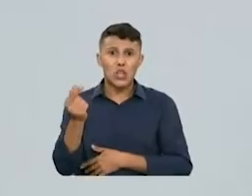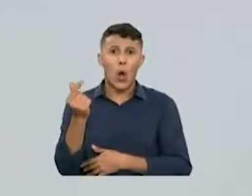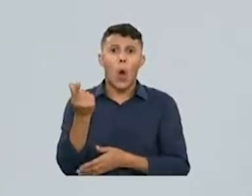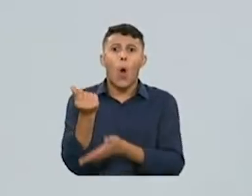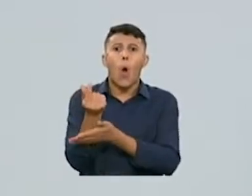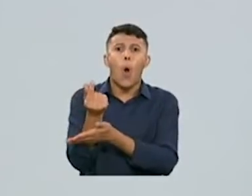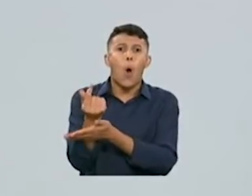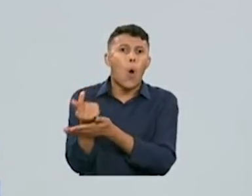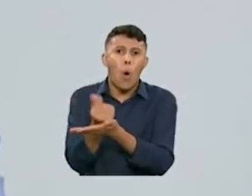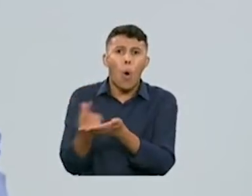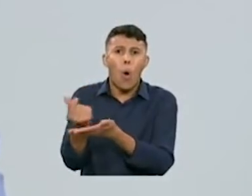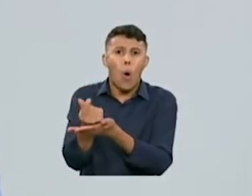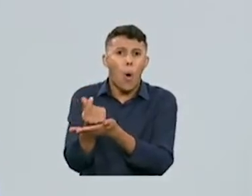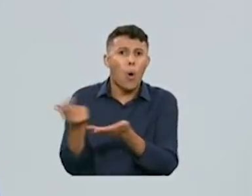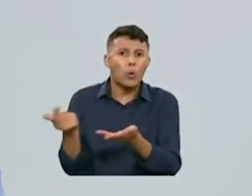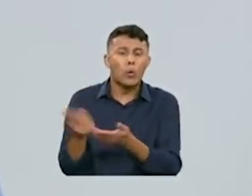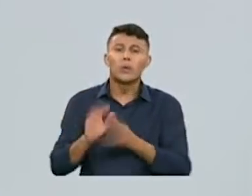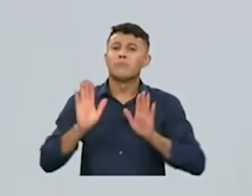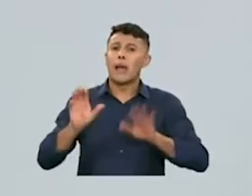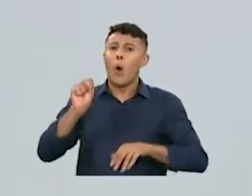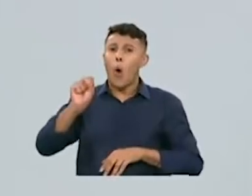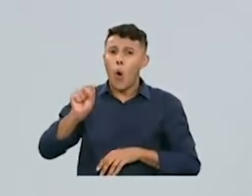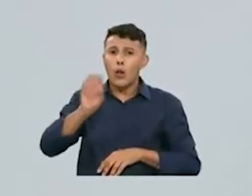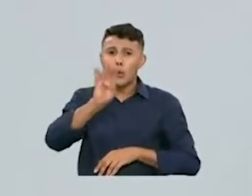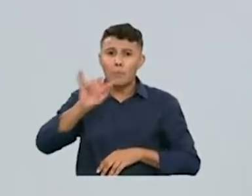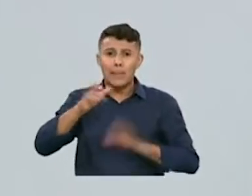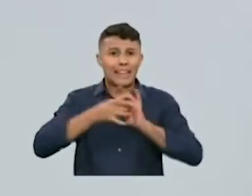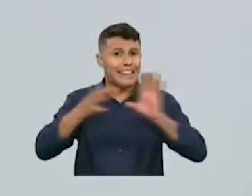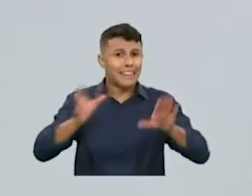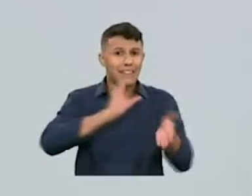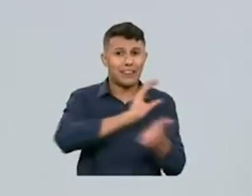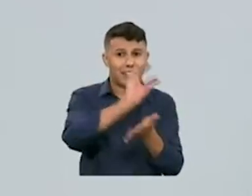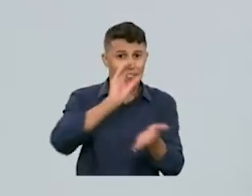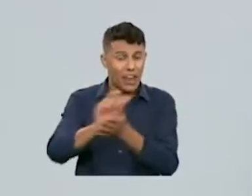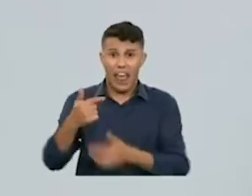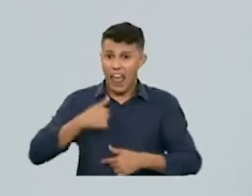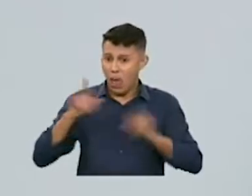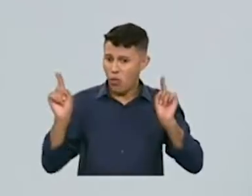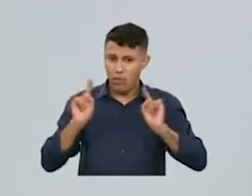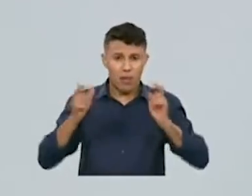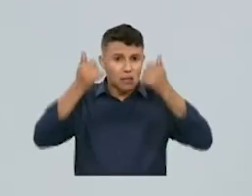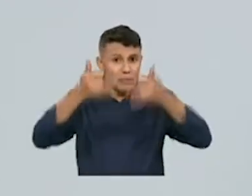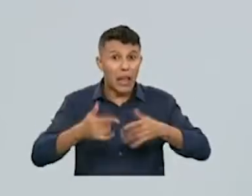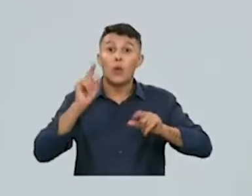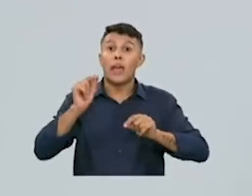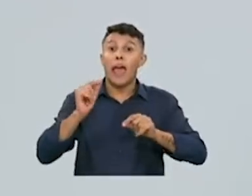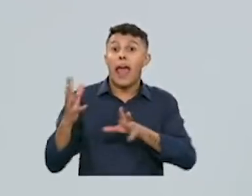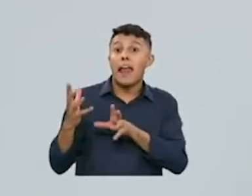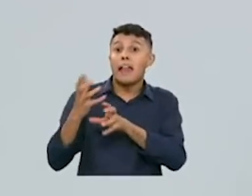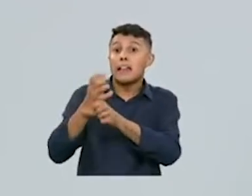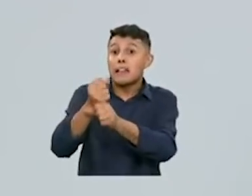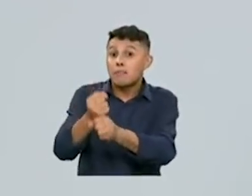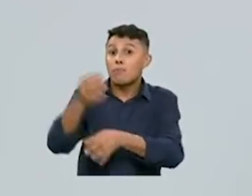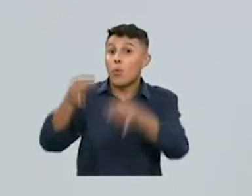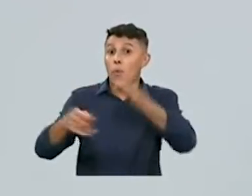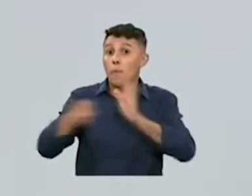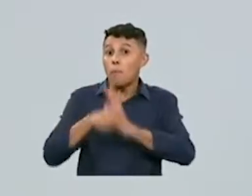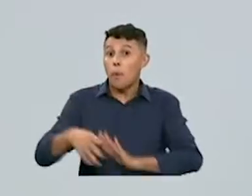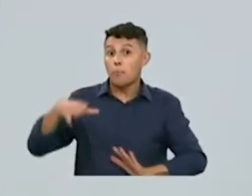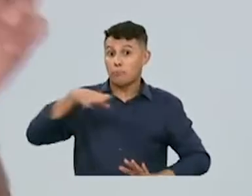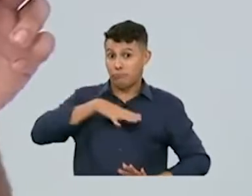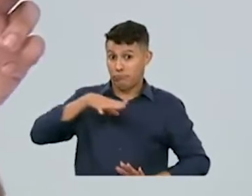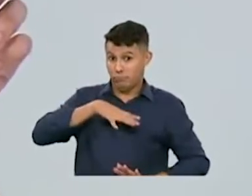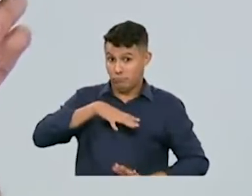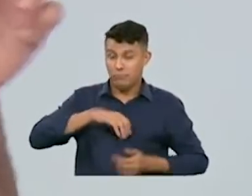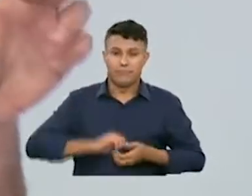custeio nesse ano, Bruno. 8 bilhões estão livres para investimento. Quem está dizendo isso não sou eu, é o Tribunal de Contas do município. Além